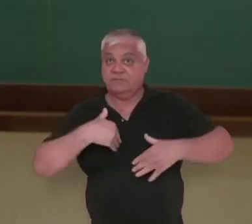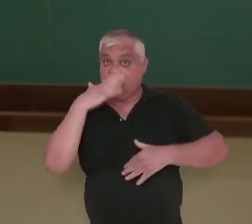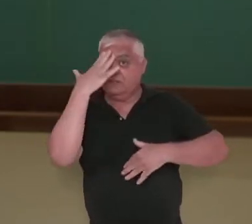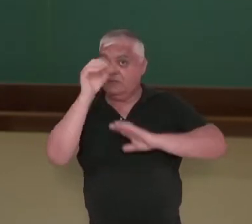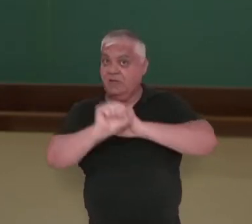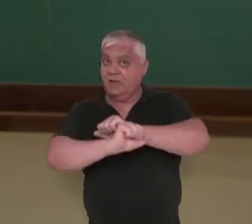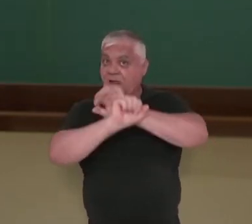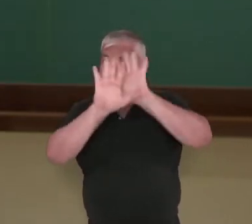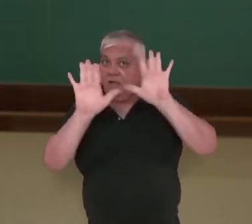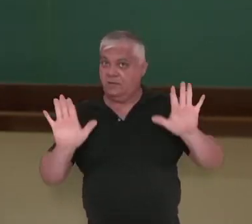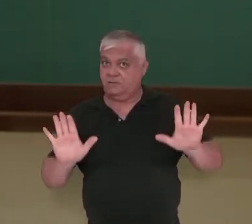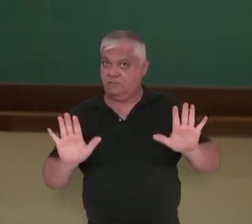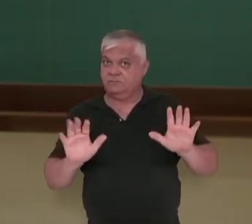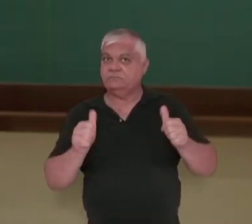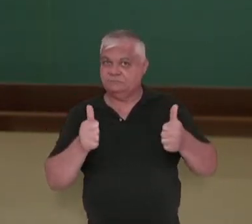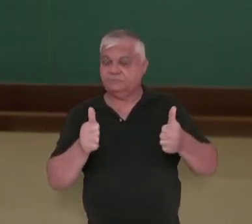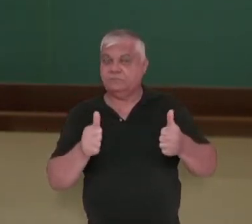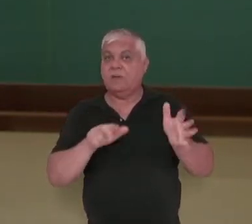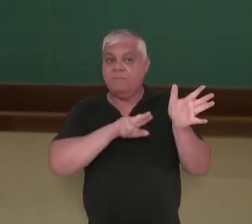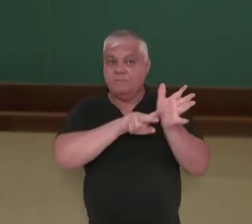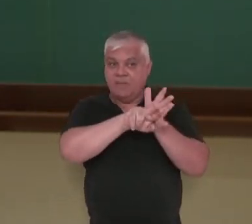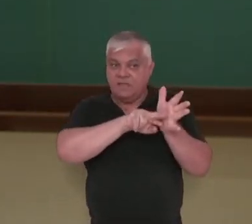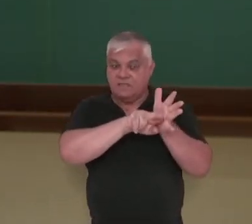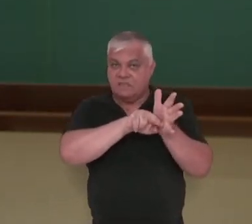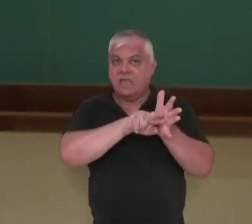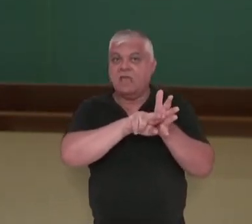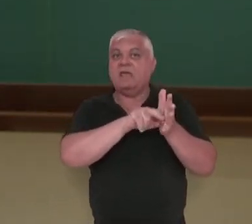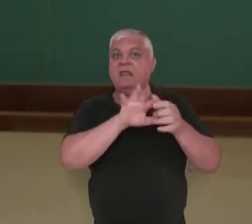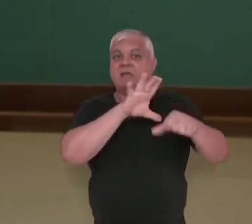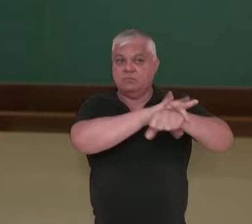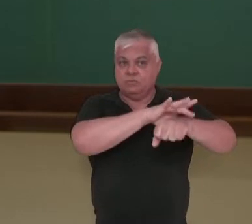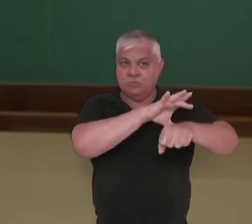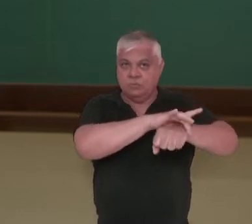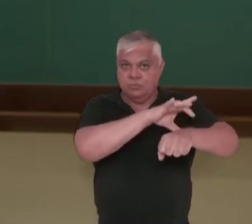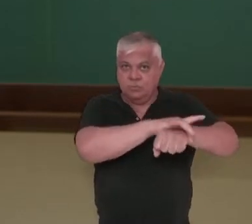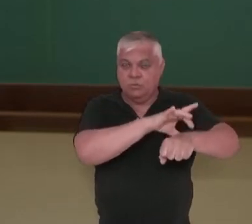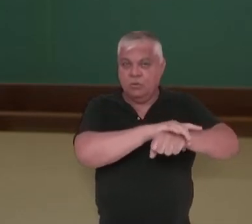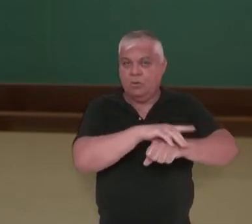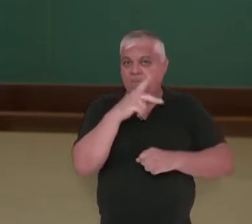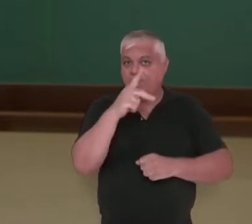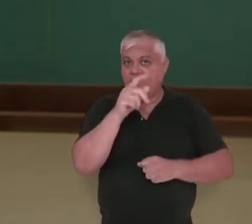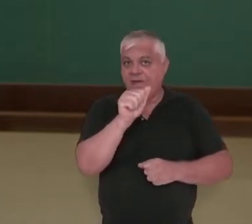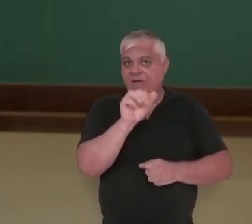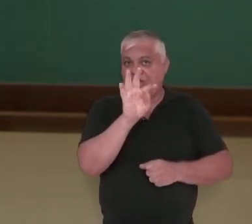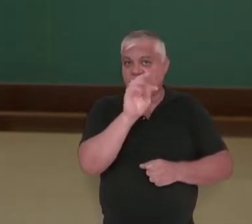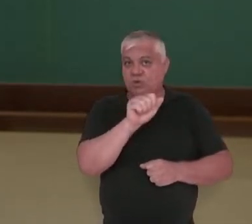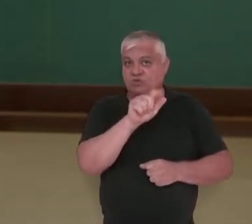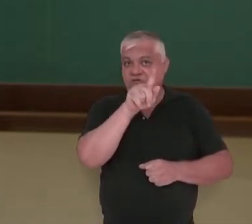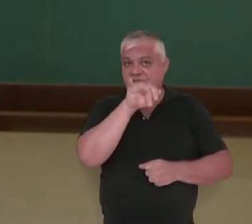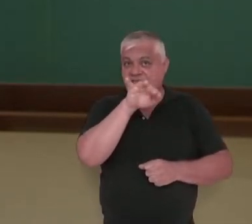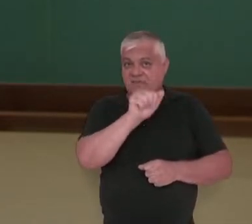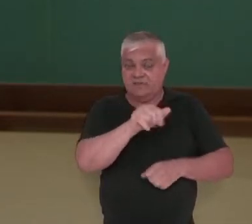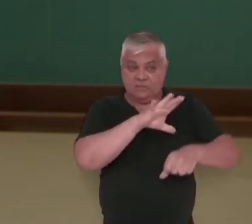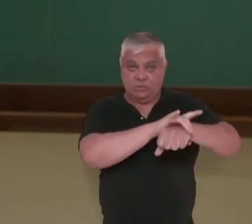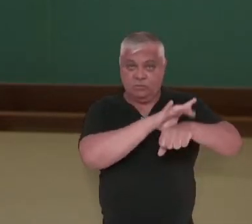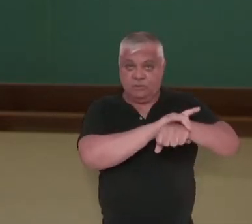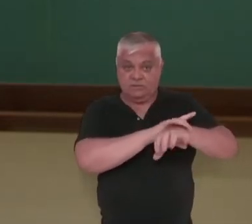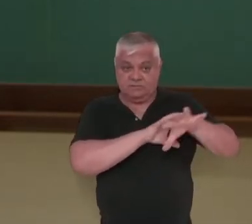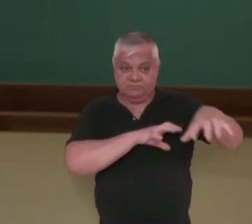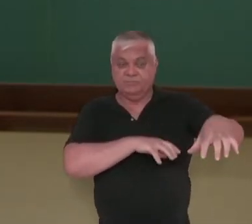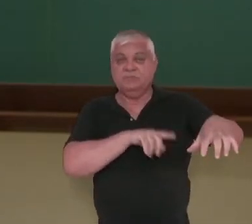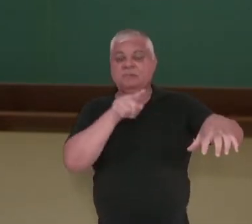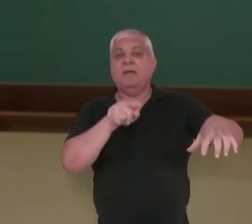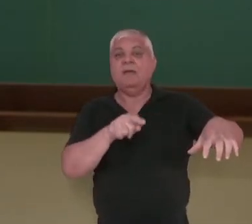este entendimento. Bactérias patogênicas que causam doenças. Deixa elas bem longe de nós.